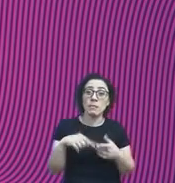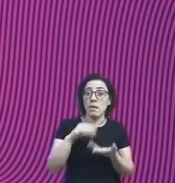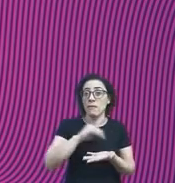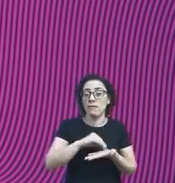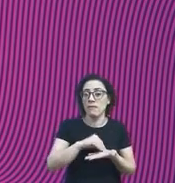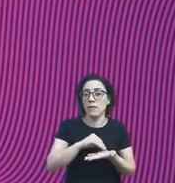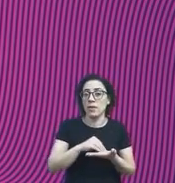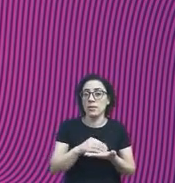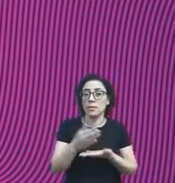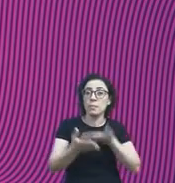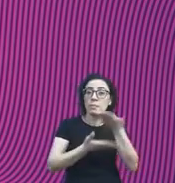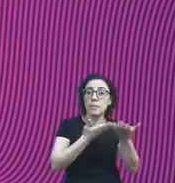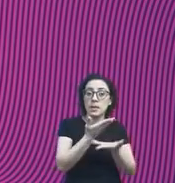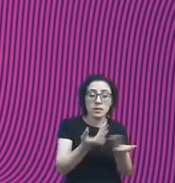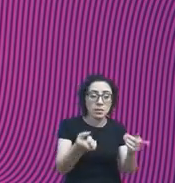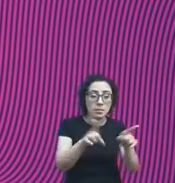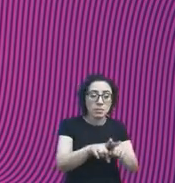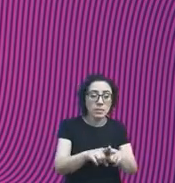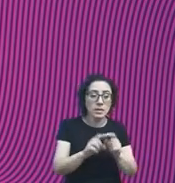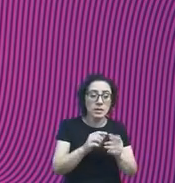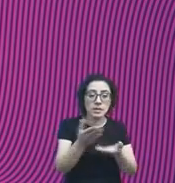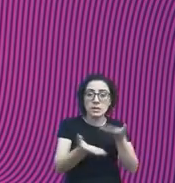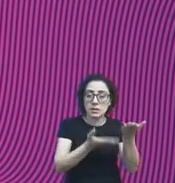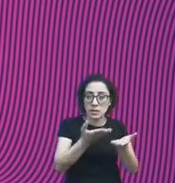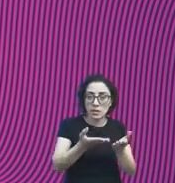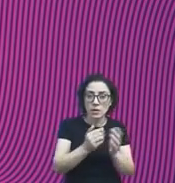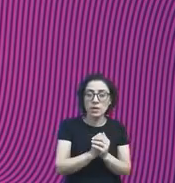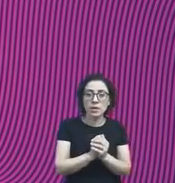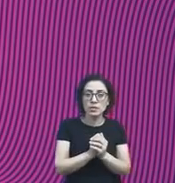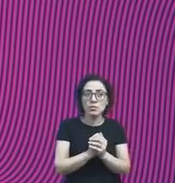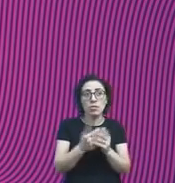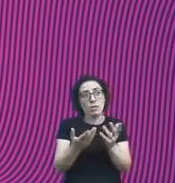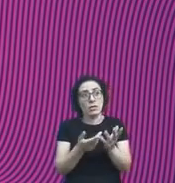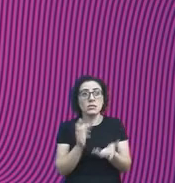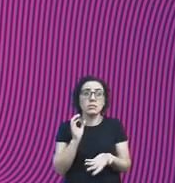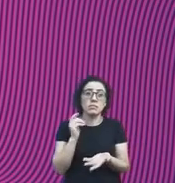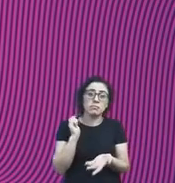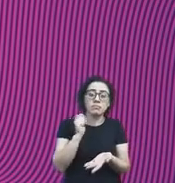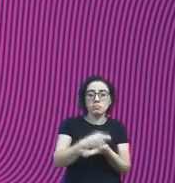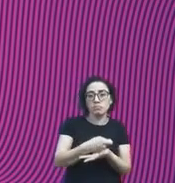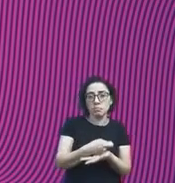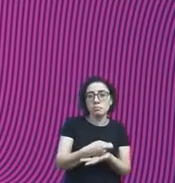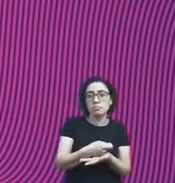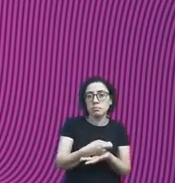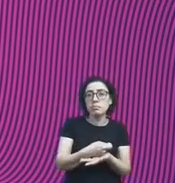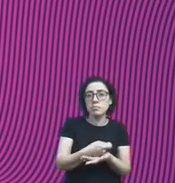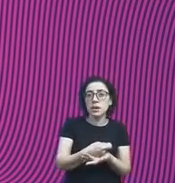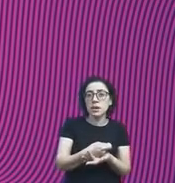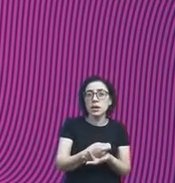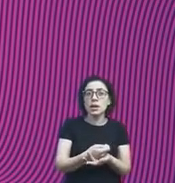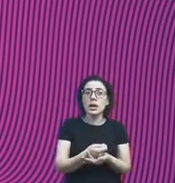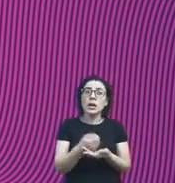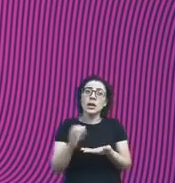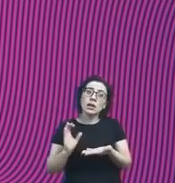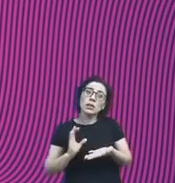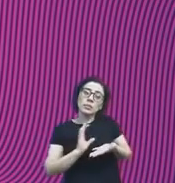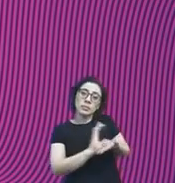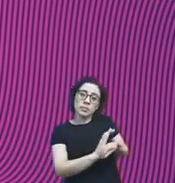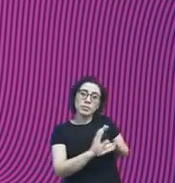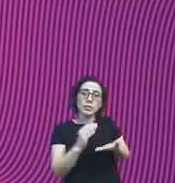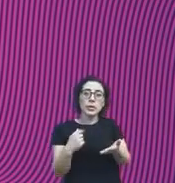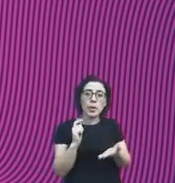serviço pagam, de certa forma, o que prestam ao SUS e ficam